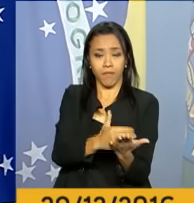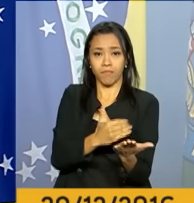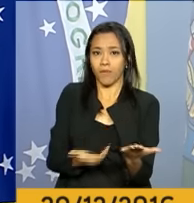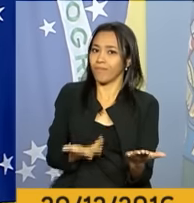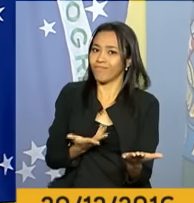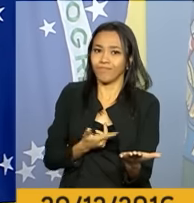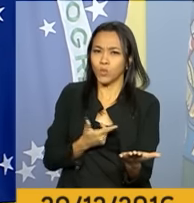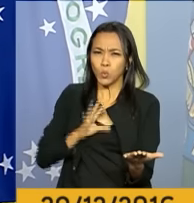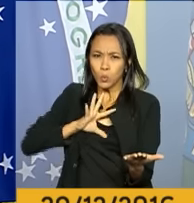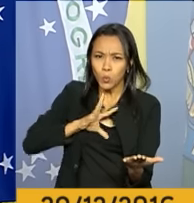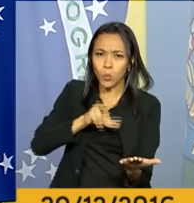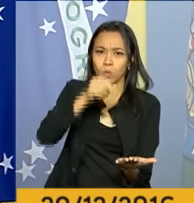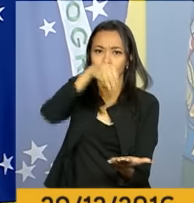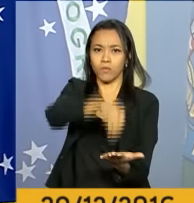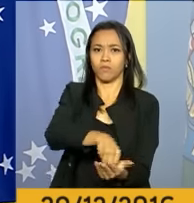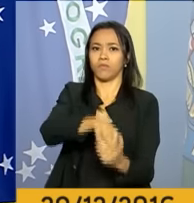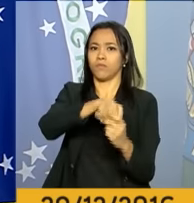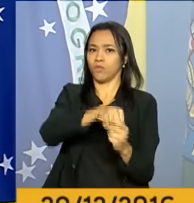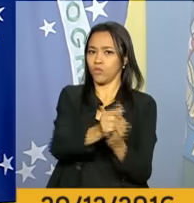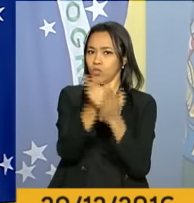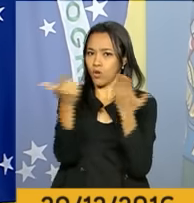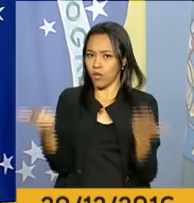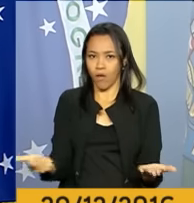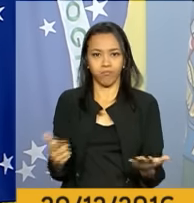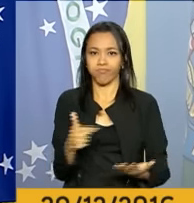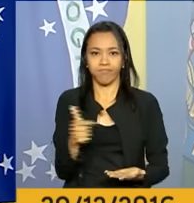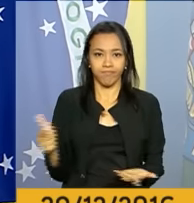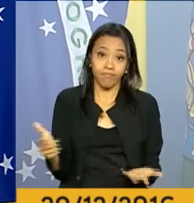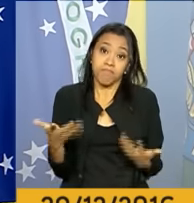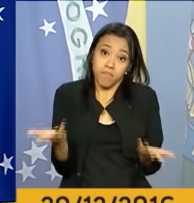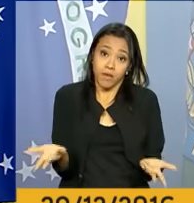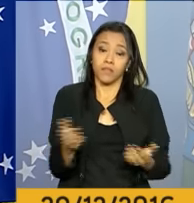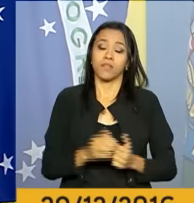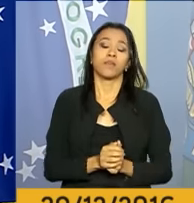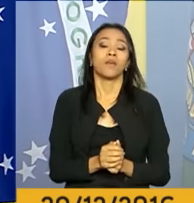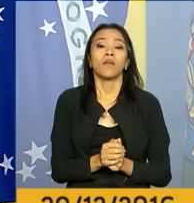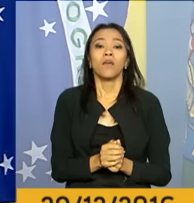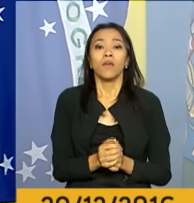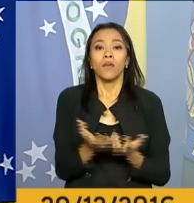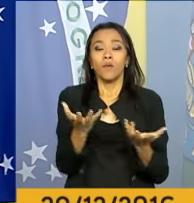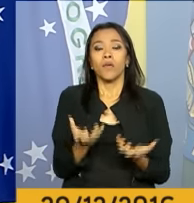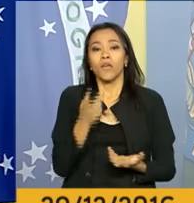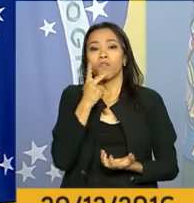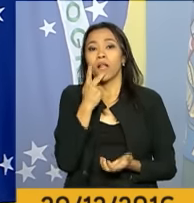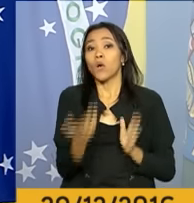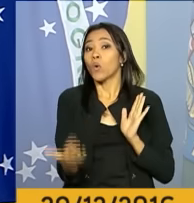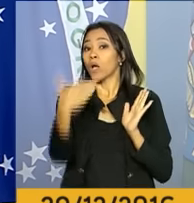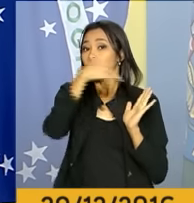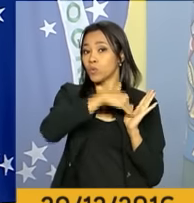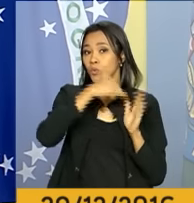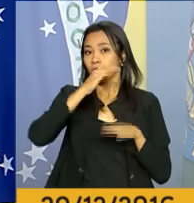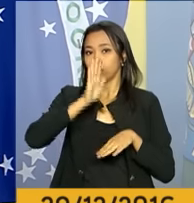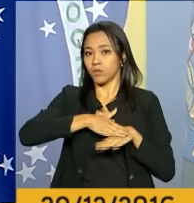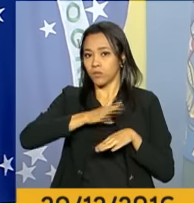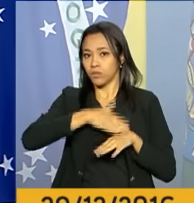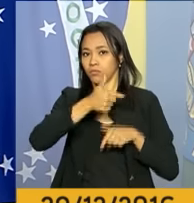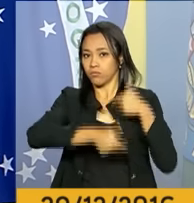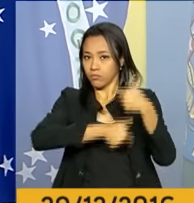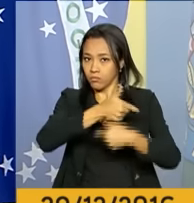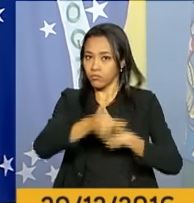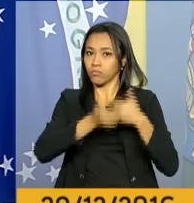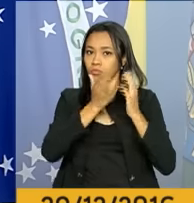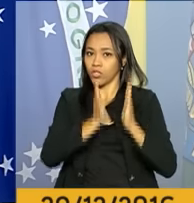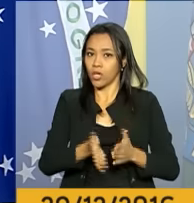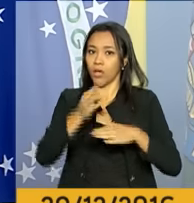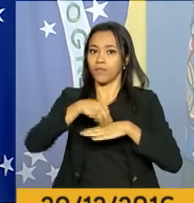mas eu quero especialmente ressaltar eh estes últimos atos né particularmente